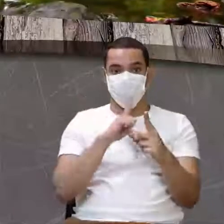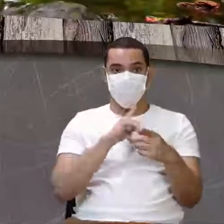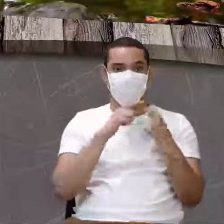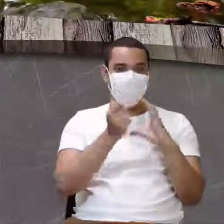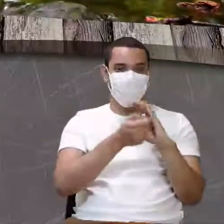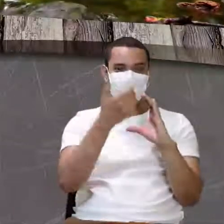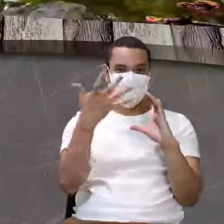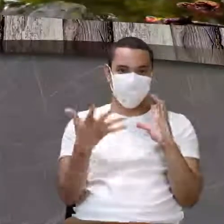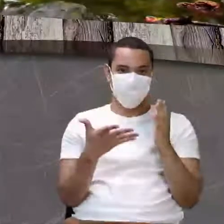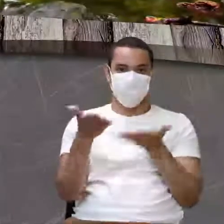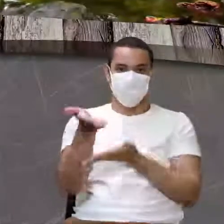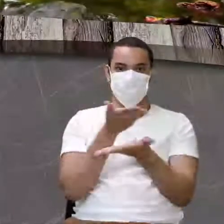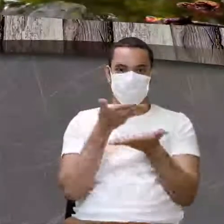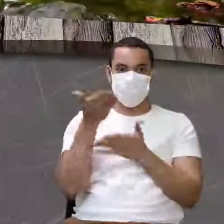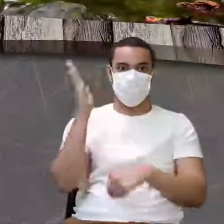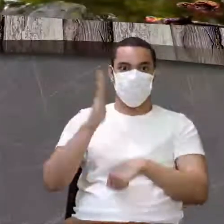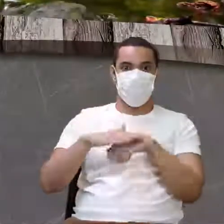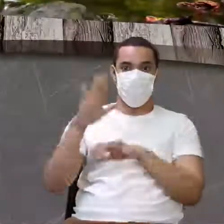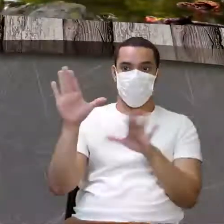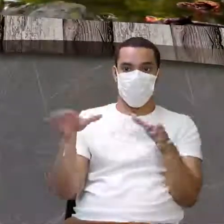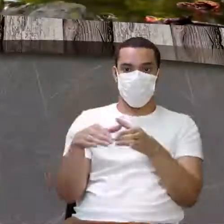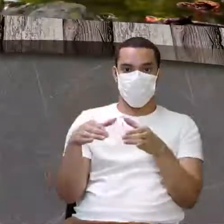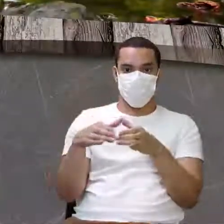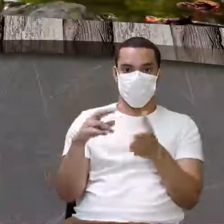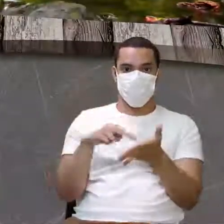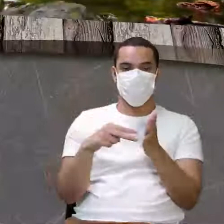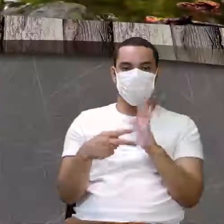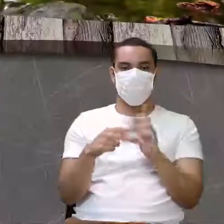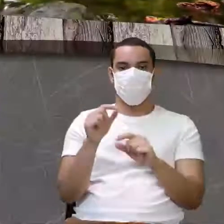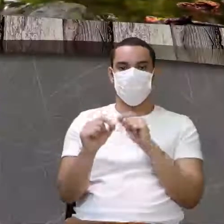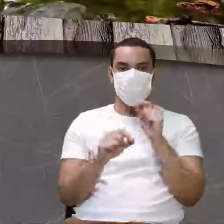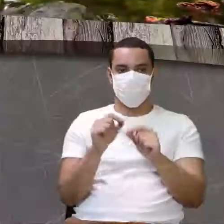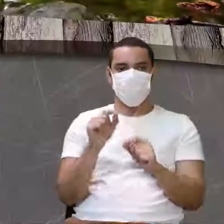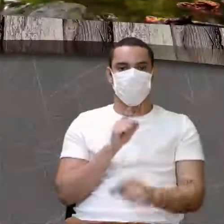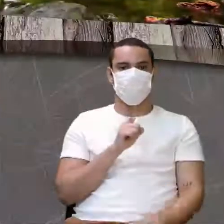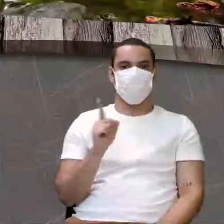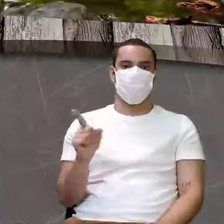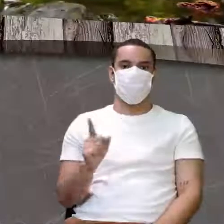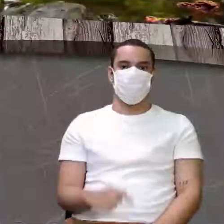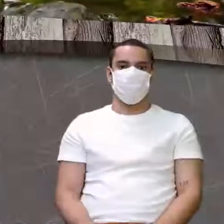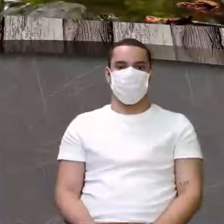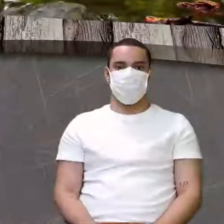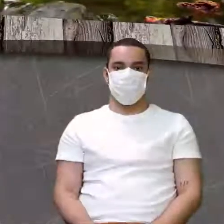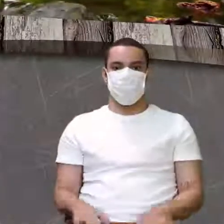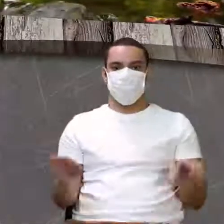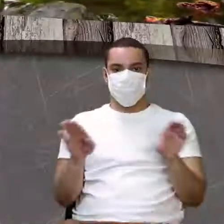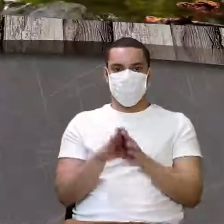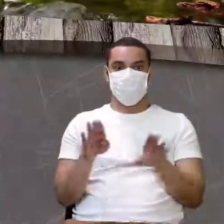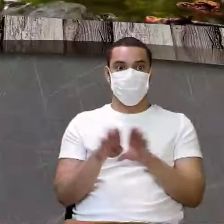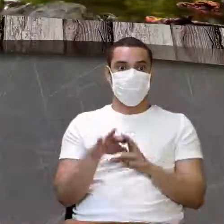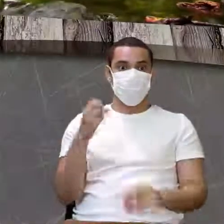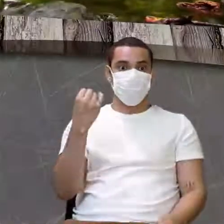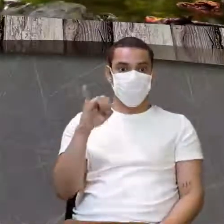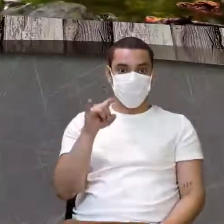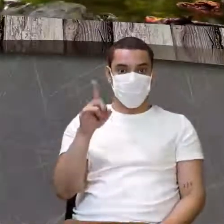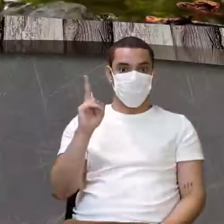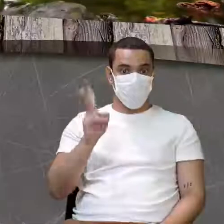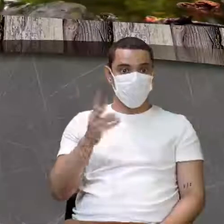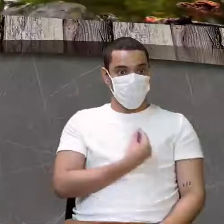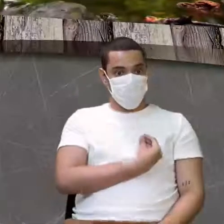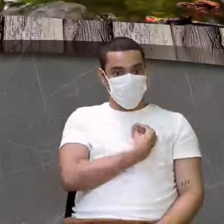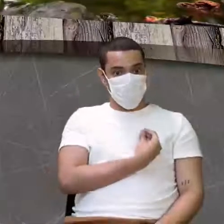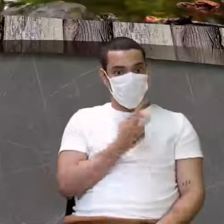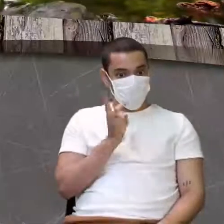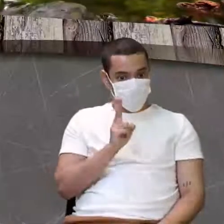apomorfia compartilhada por mais grupos, você vai ter as sinapomorfias. E, se isso